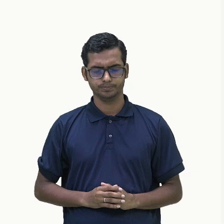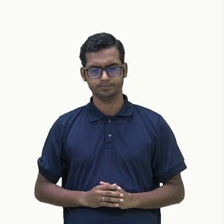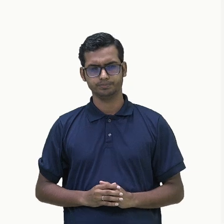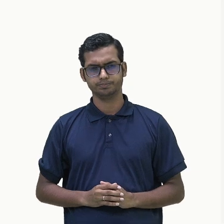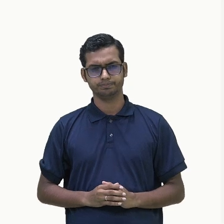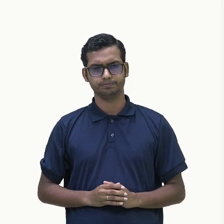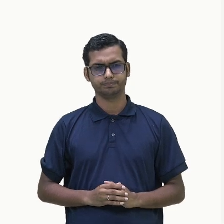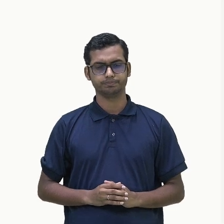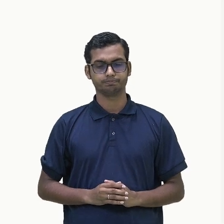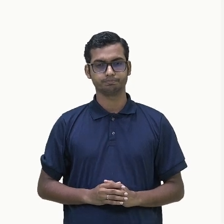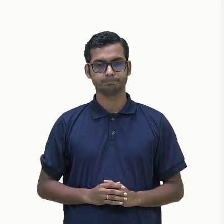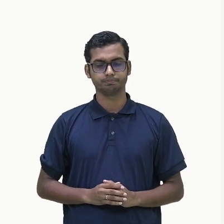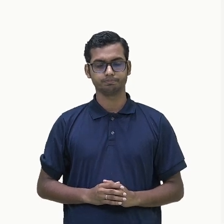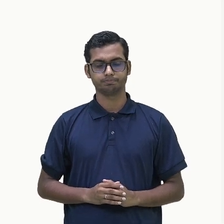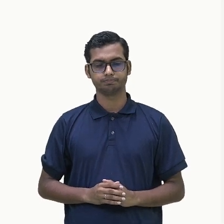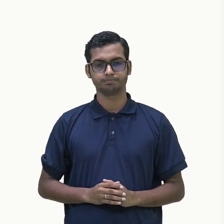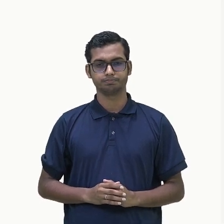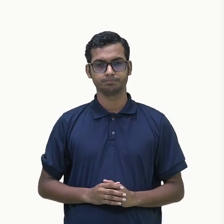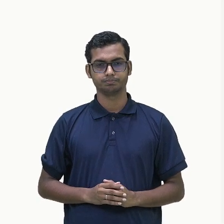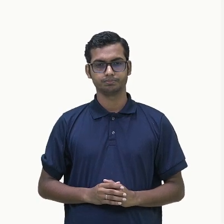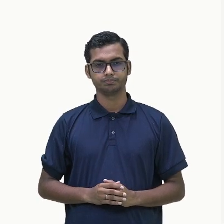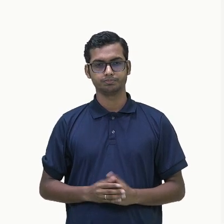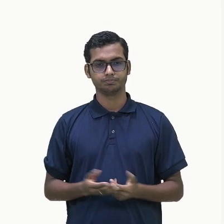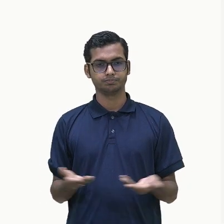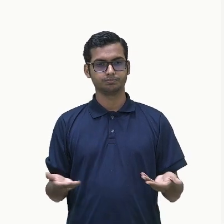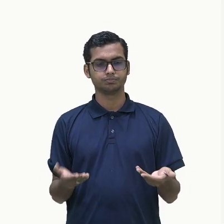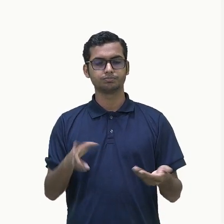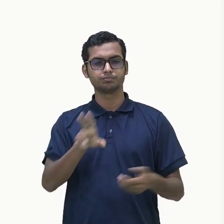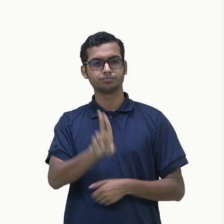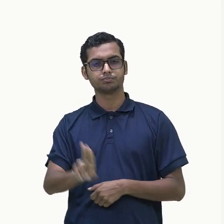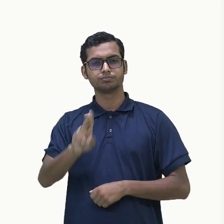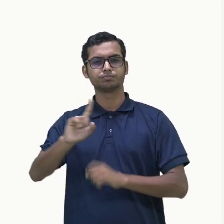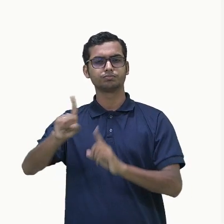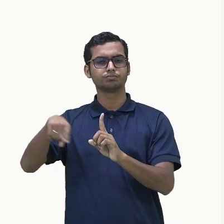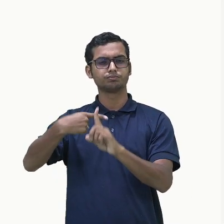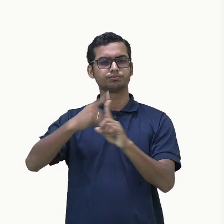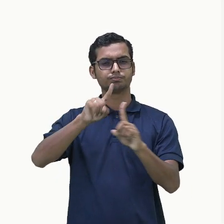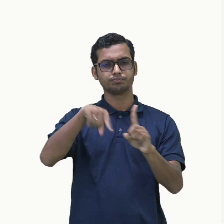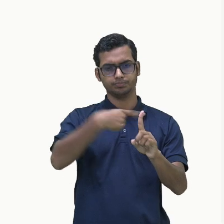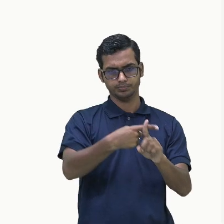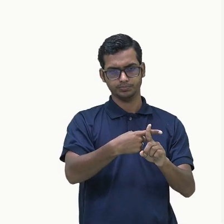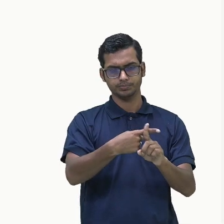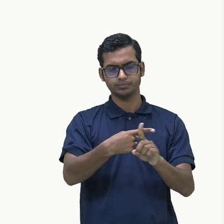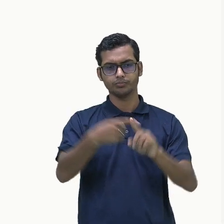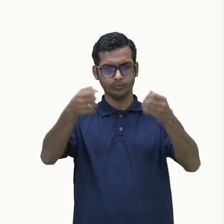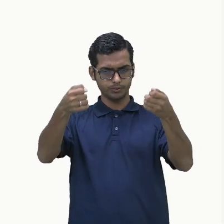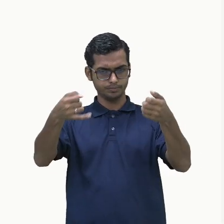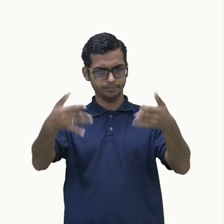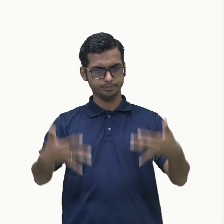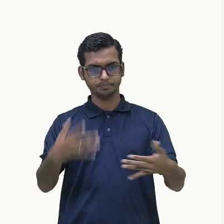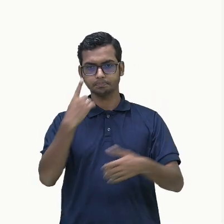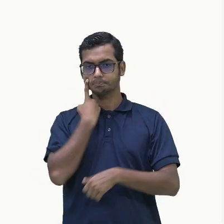essas operações utilizando soma. Diz o seguinte: